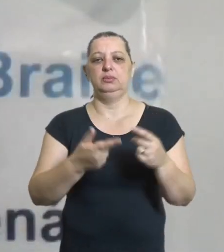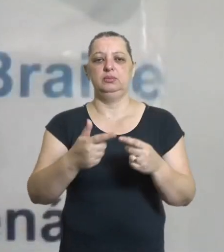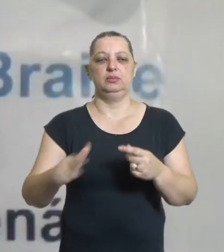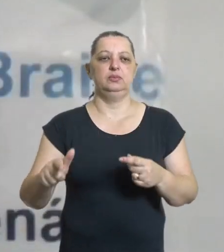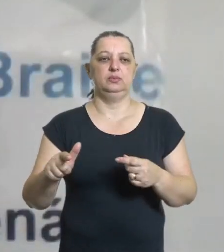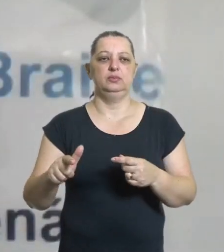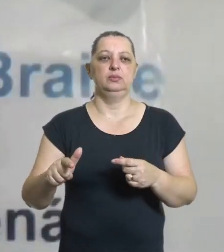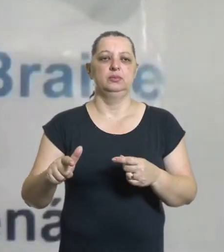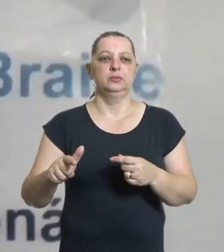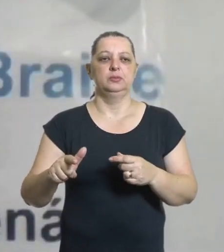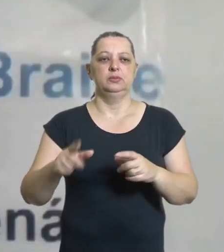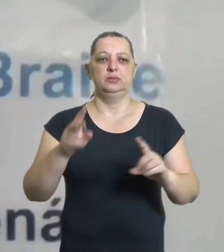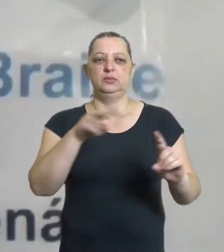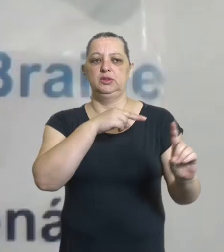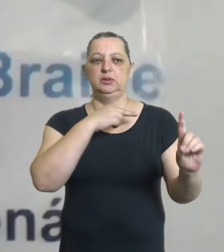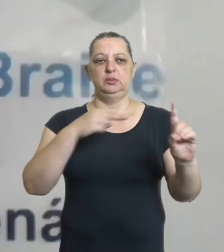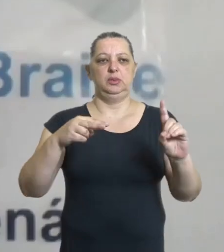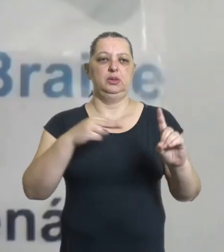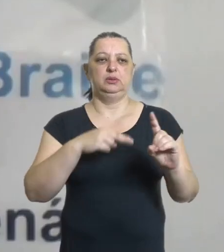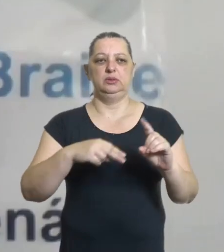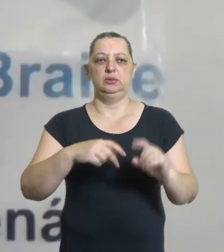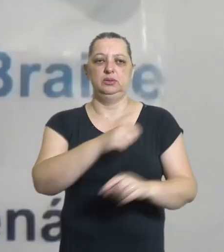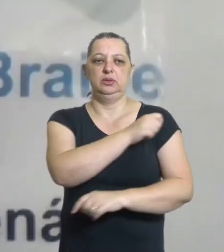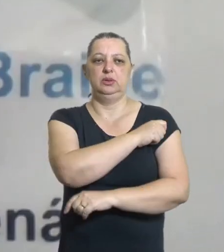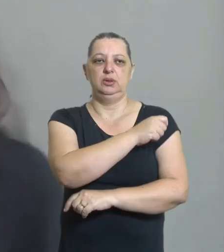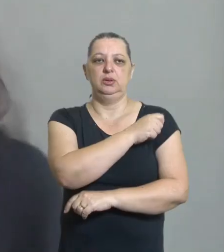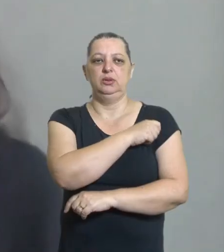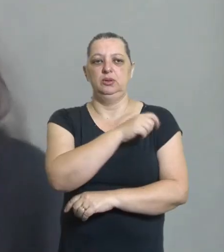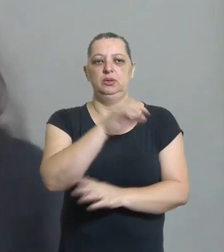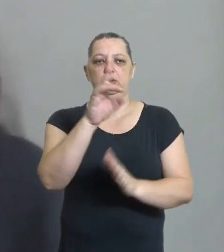aluno com deficiência visual.